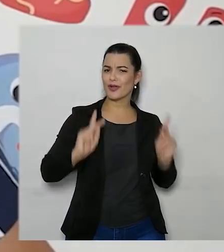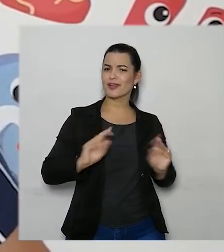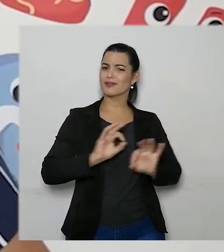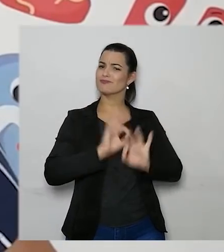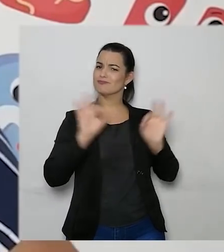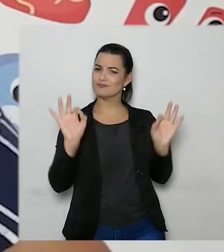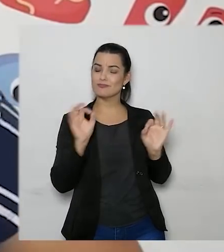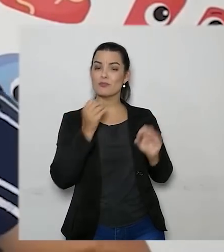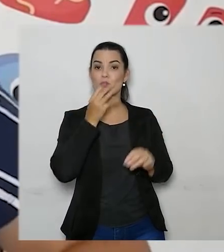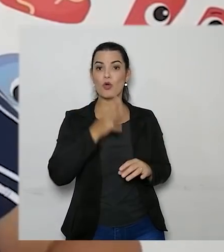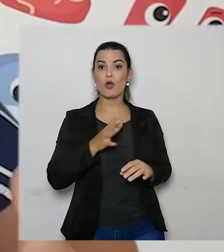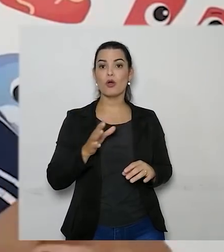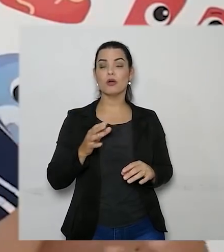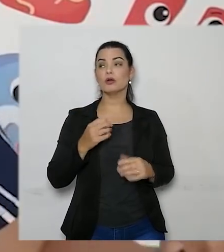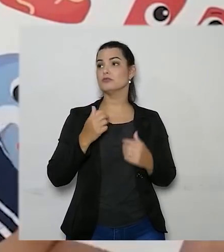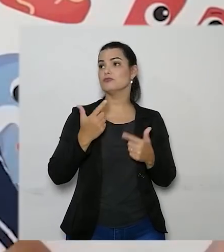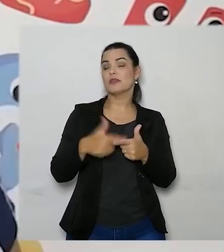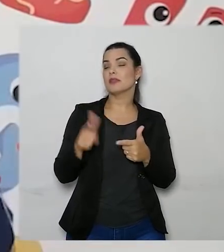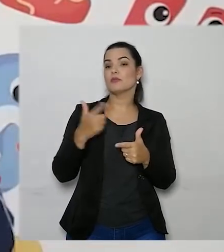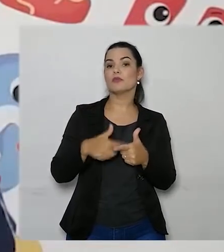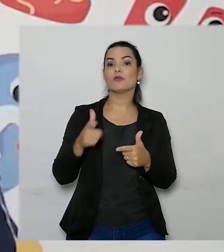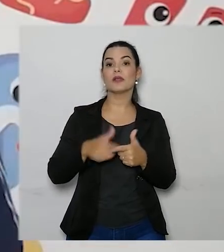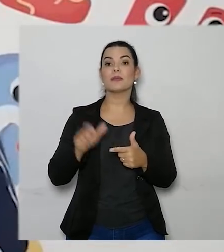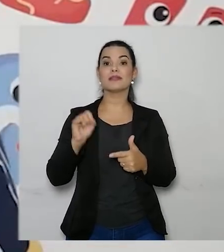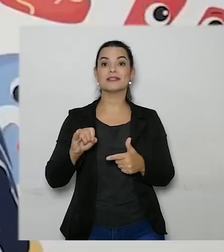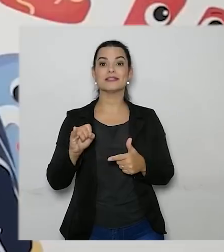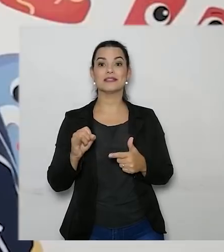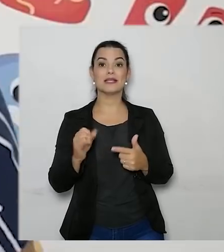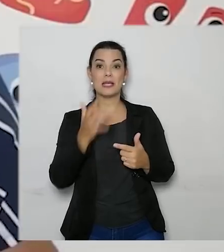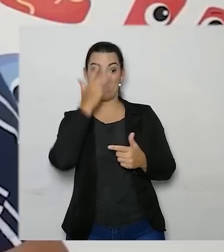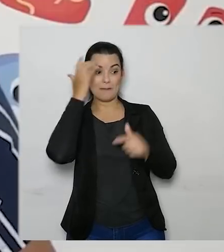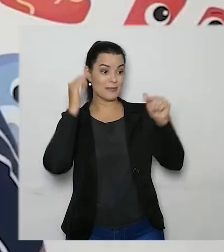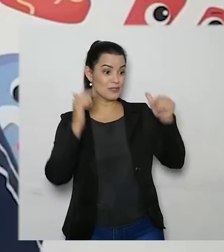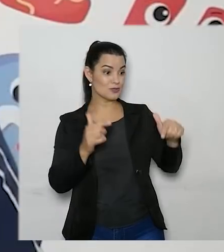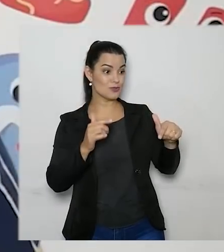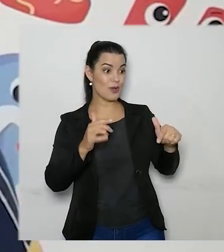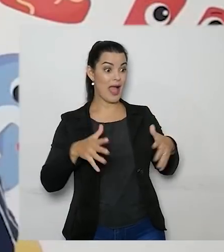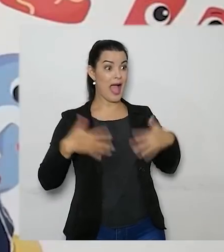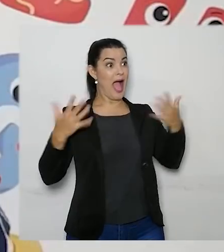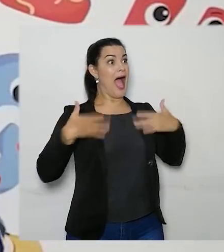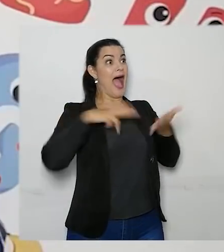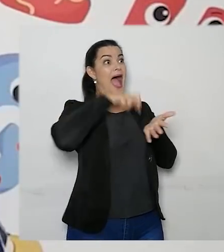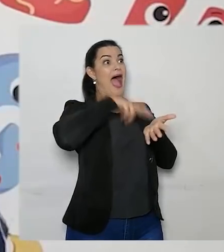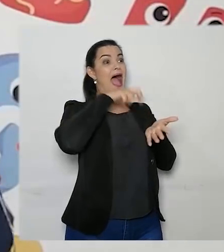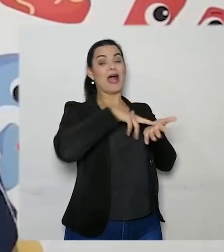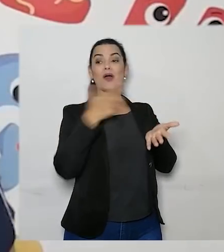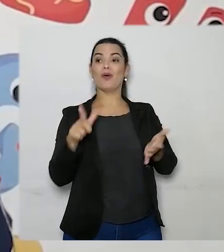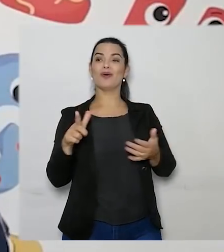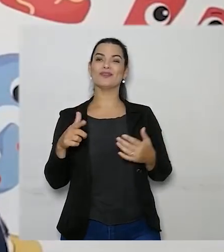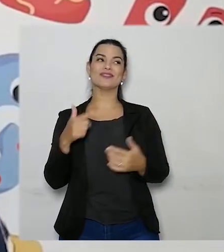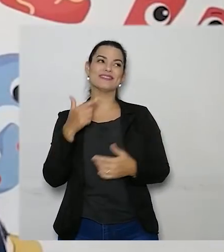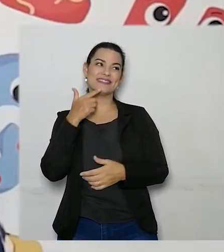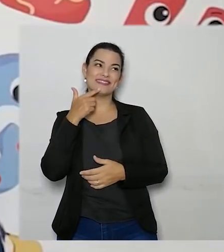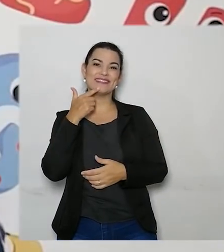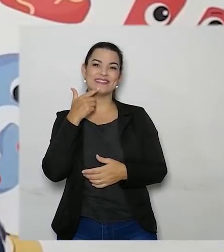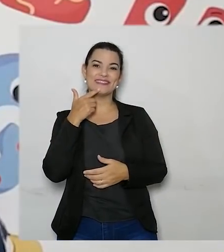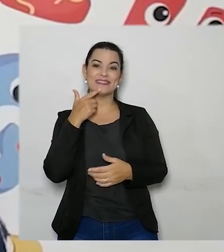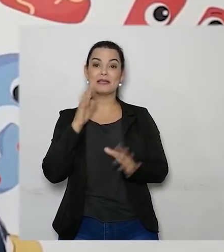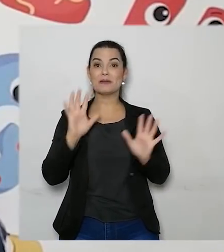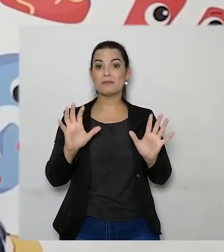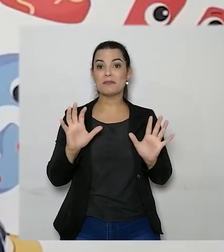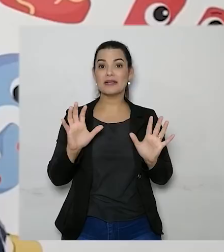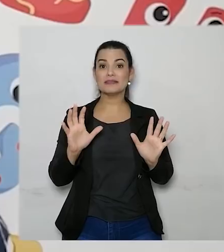Tudo bem não comemorar algo com a mesma euforia que outras pessoas que convivem com você